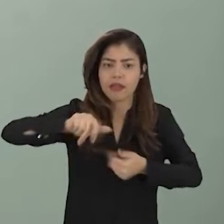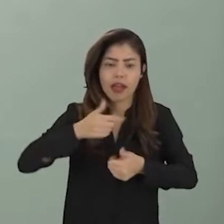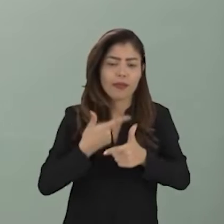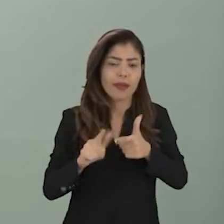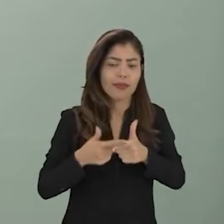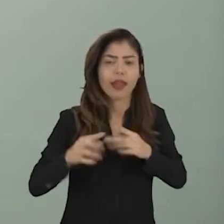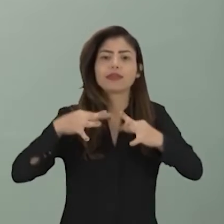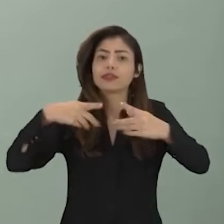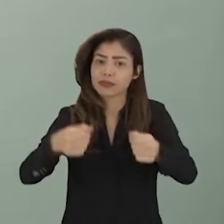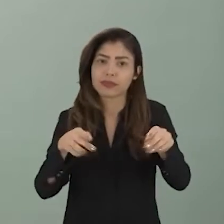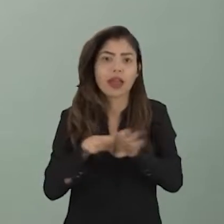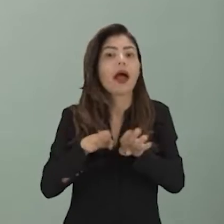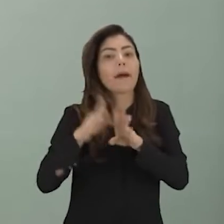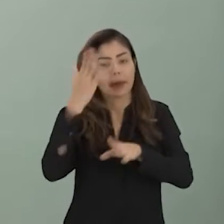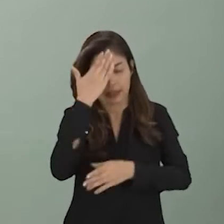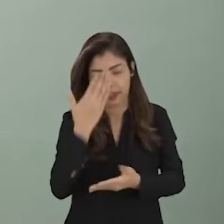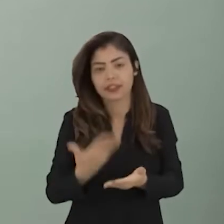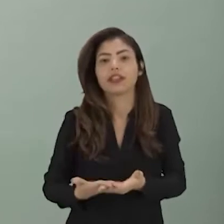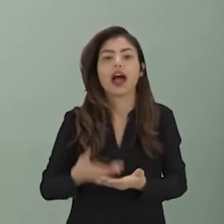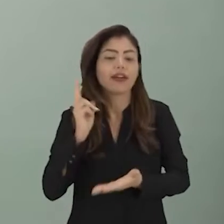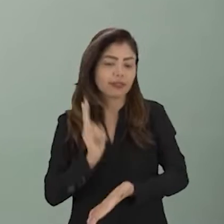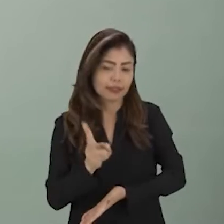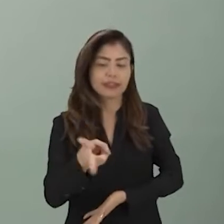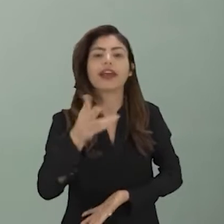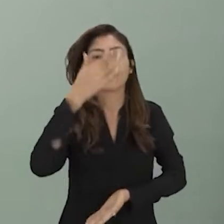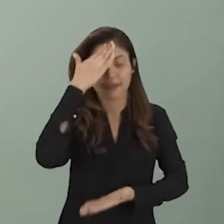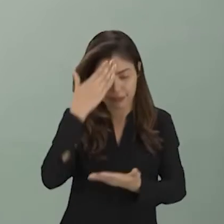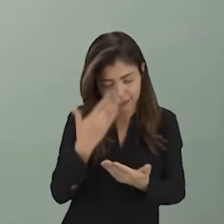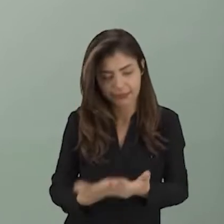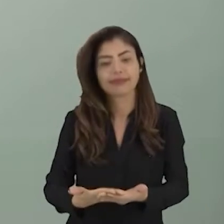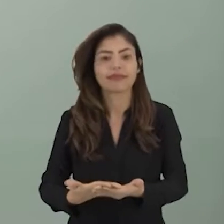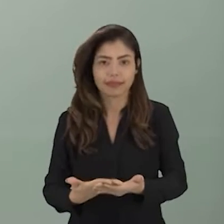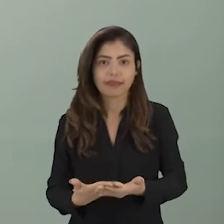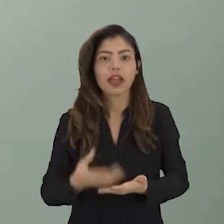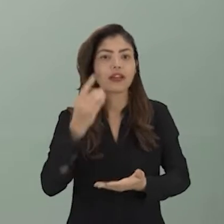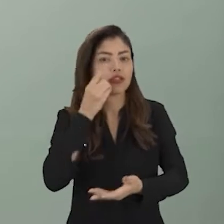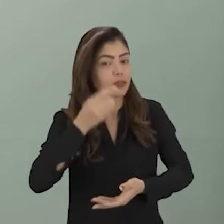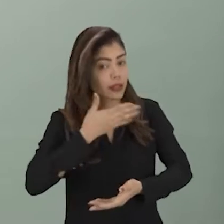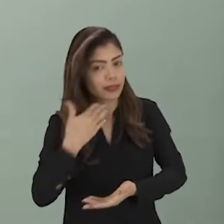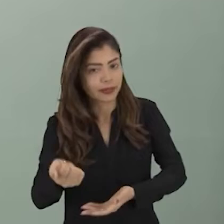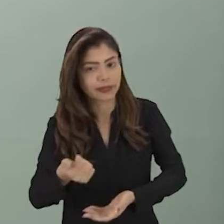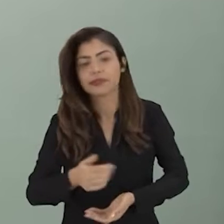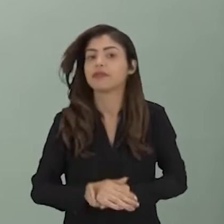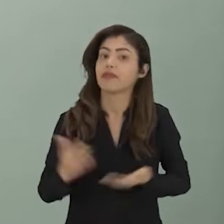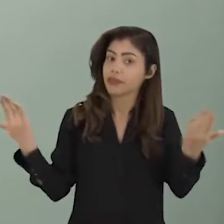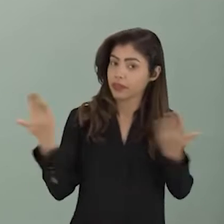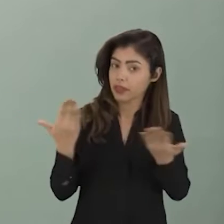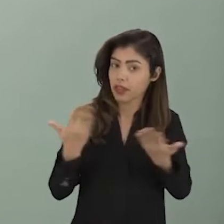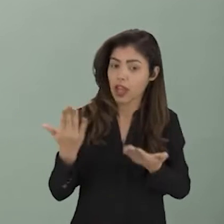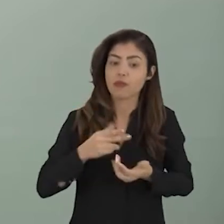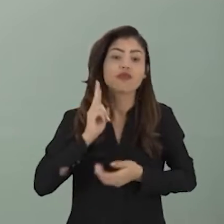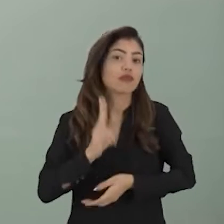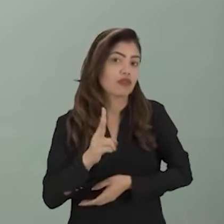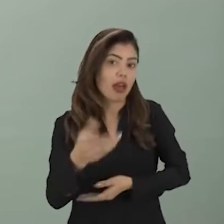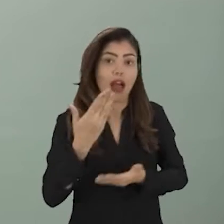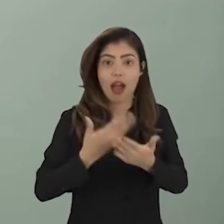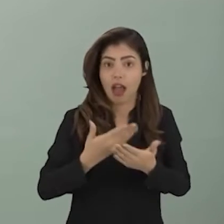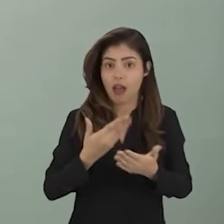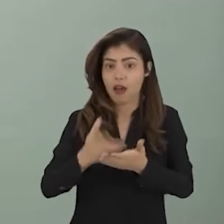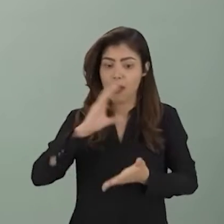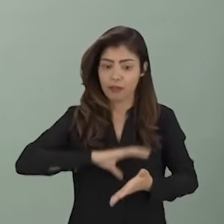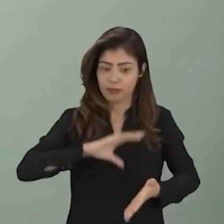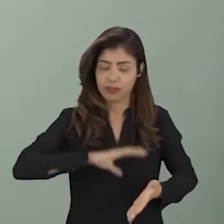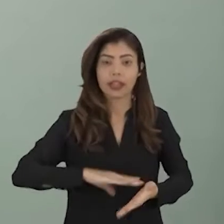e dificuldades, mas nós acreditamos e temos que continuar acreditando em dias melhores. E hoje nós vamos continuar nossa aula de